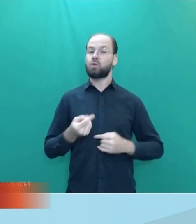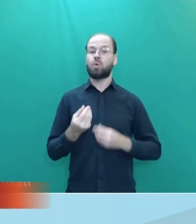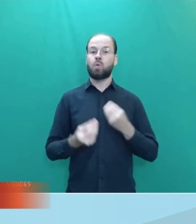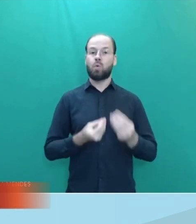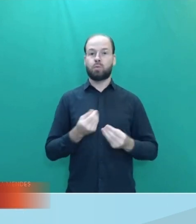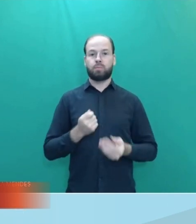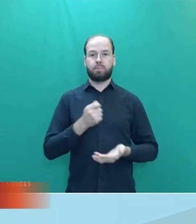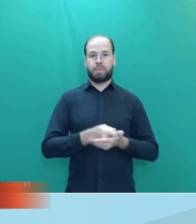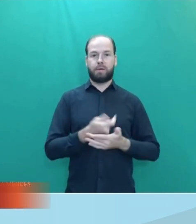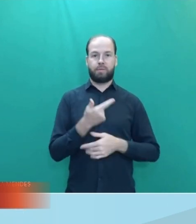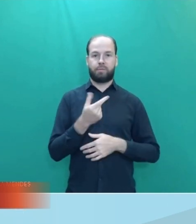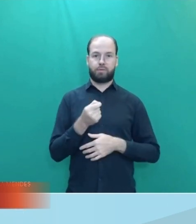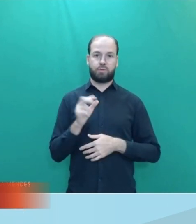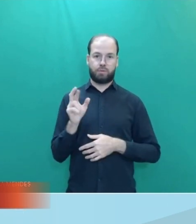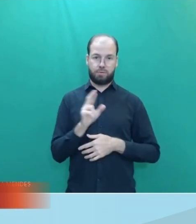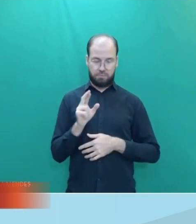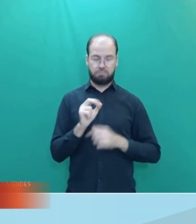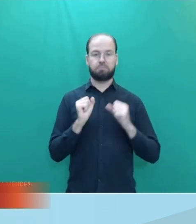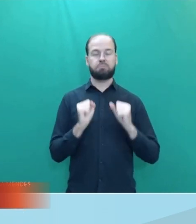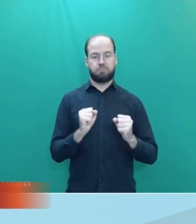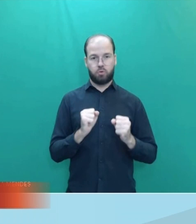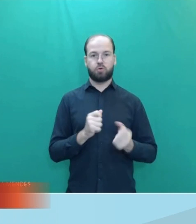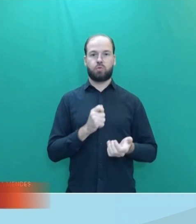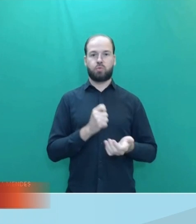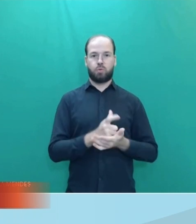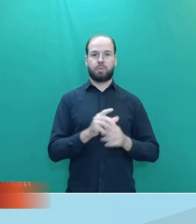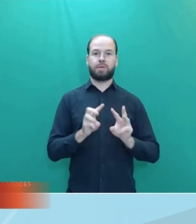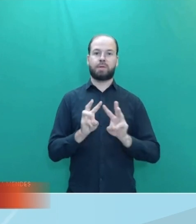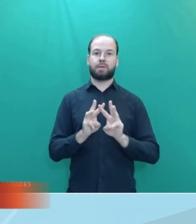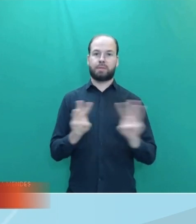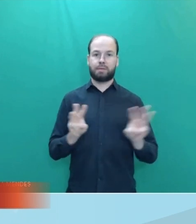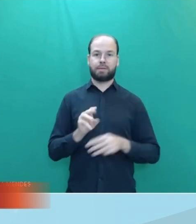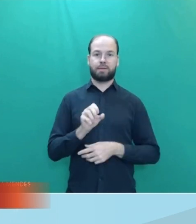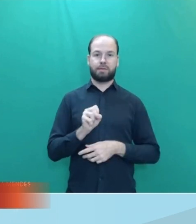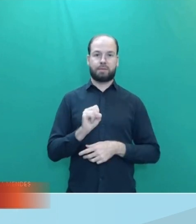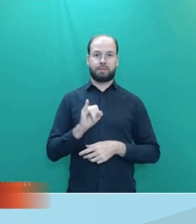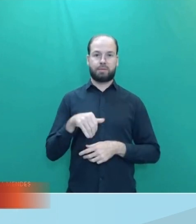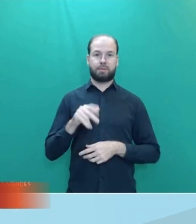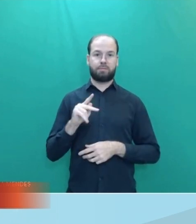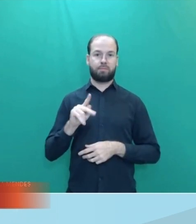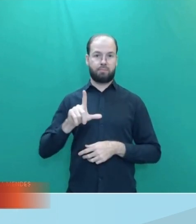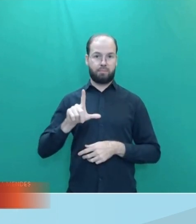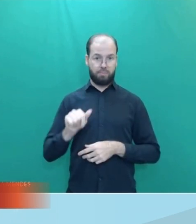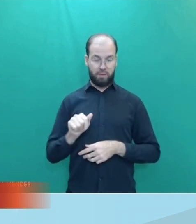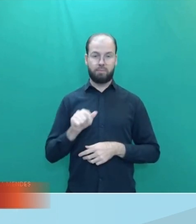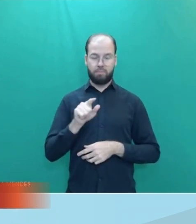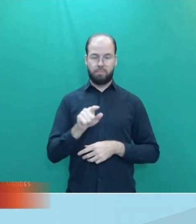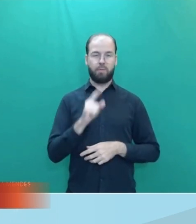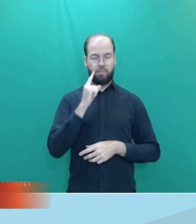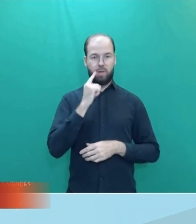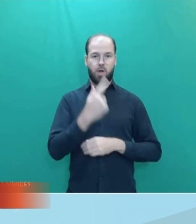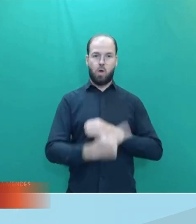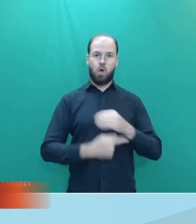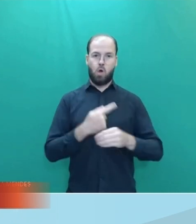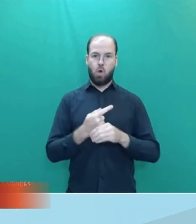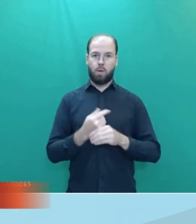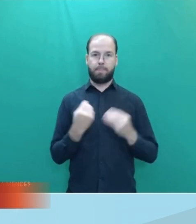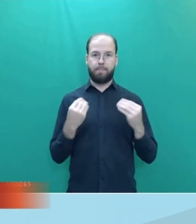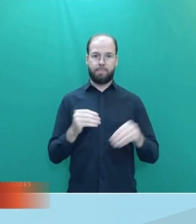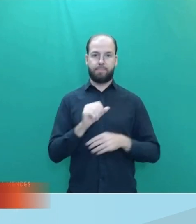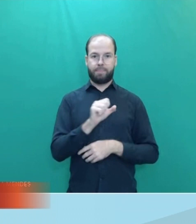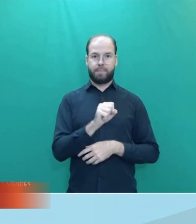custa R$20 e pode ser adquirido no site do Simpla. Só você jogar aí no Google Simpla com